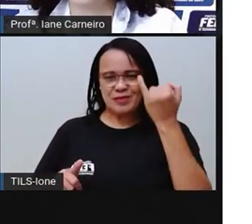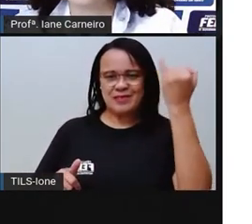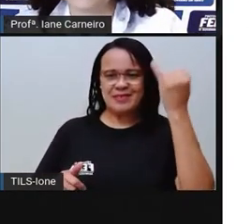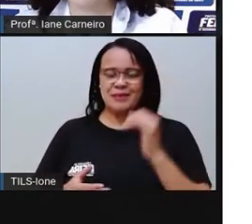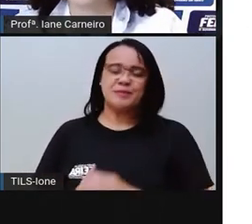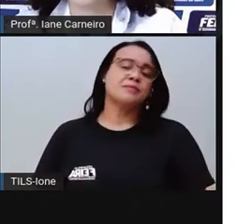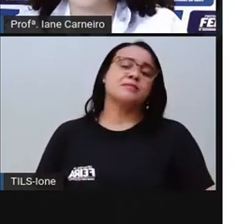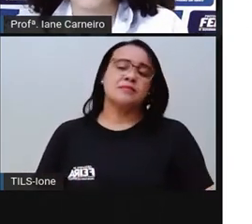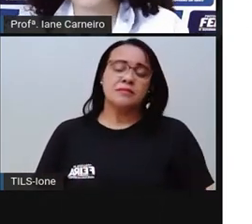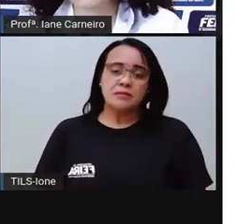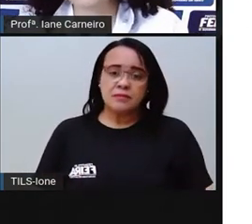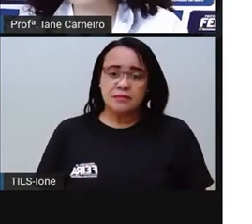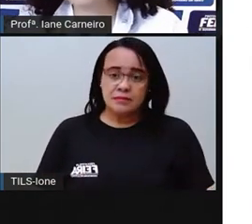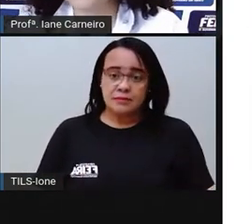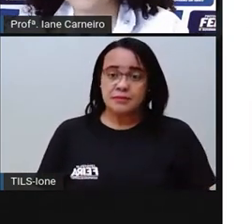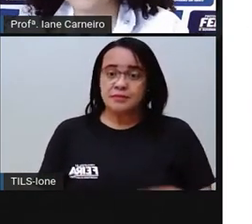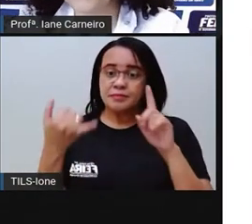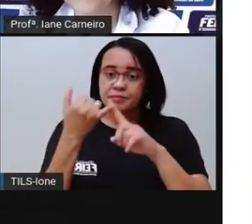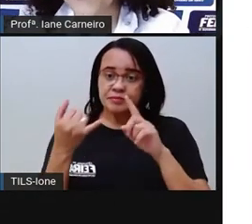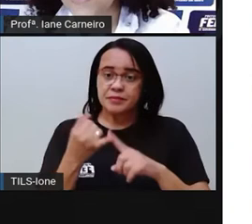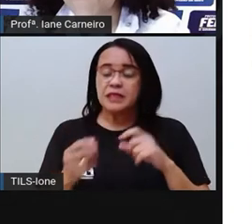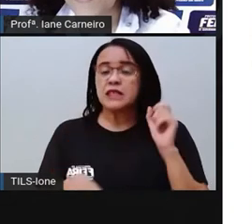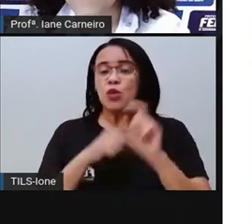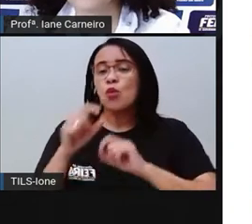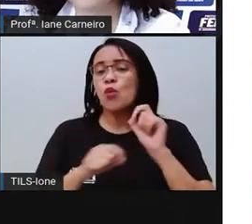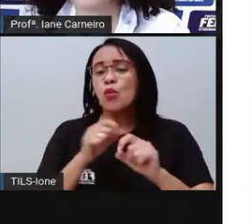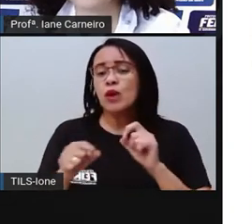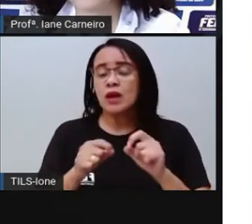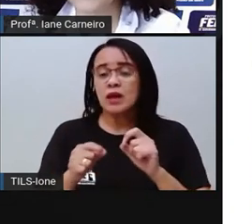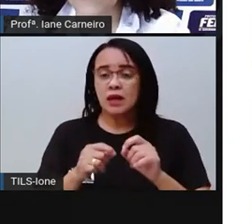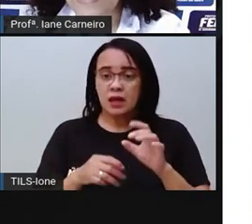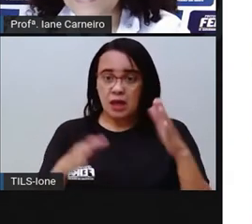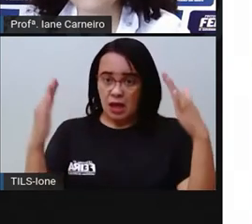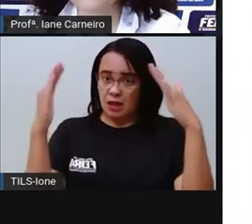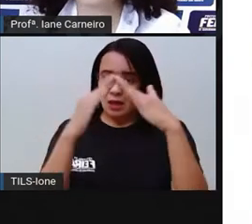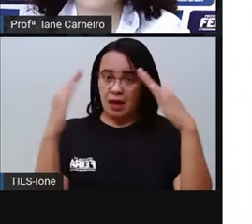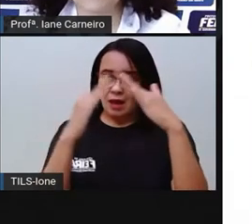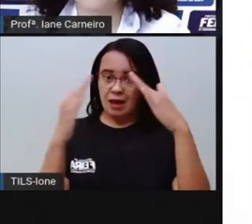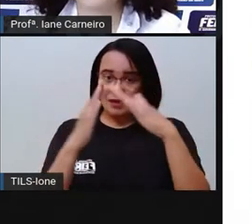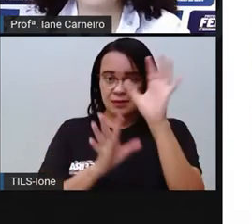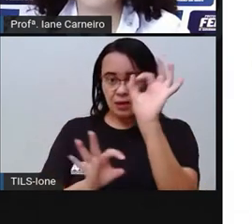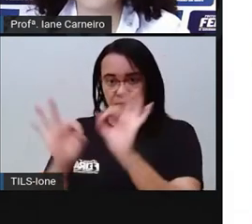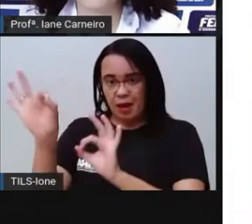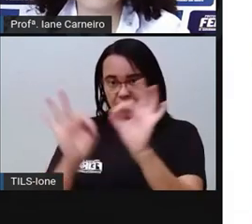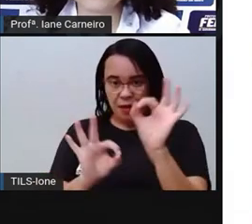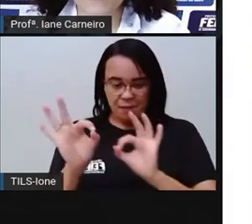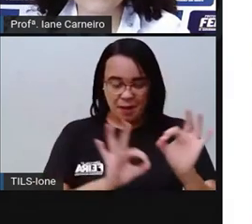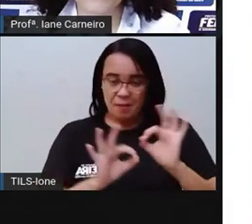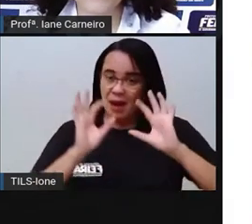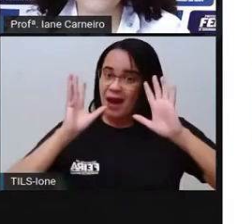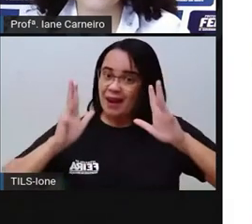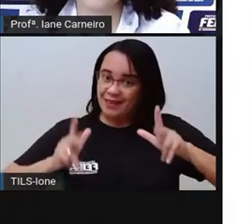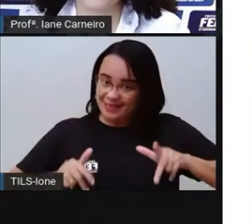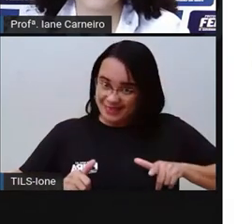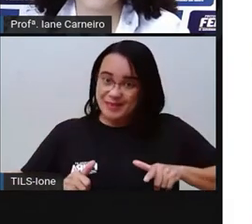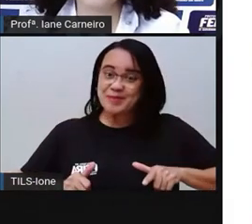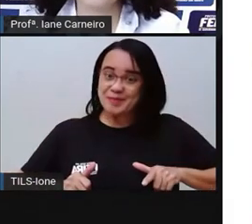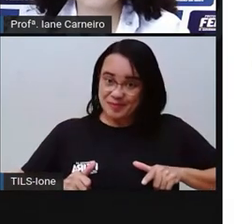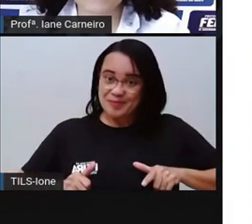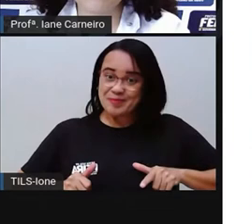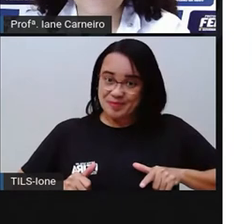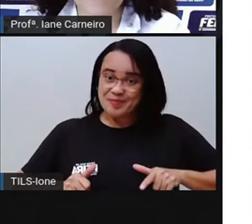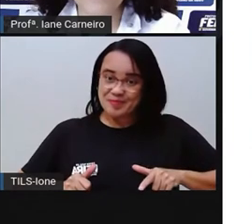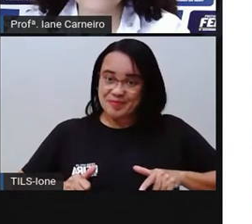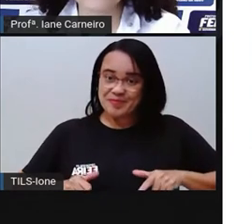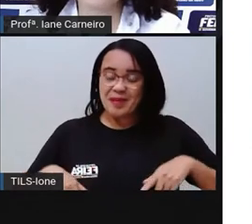Vamos lá. O que que a gente também pode fazer para deixar nossa casa saudável, limpa e organizada, ó?